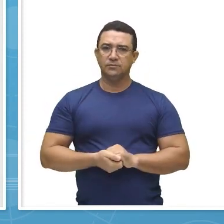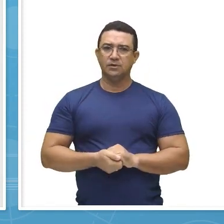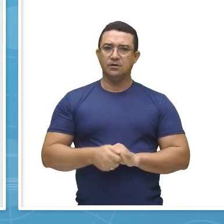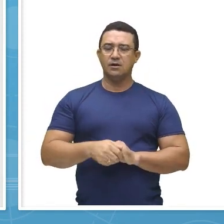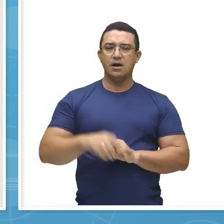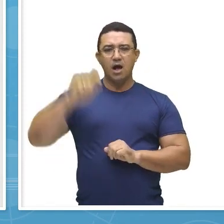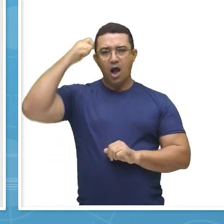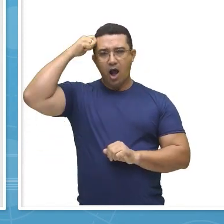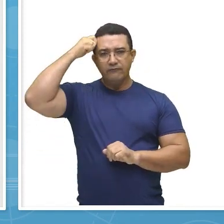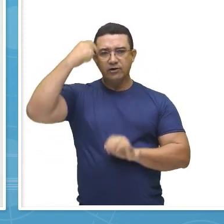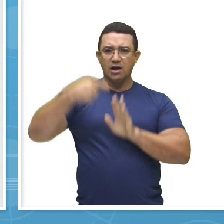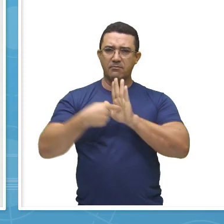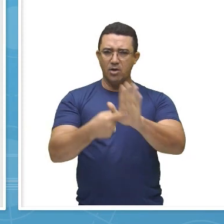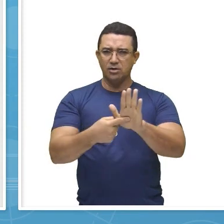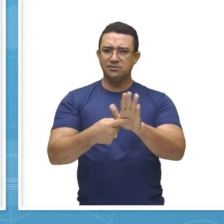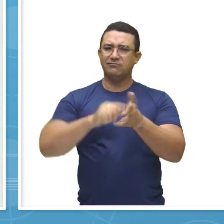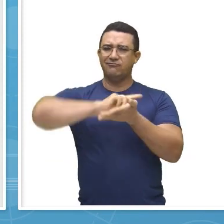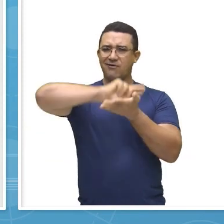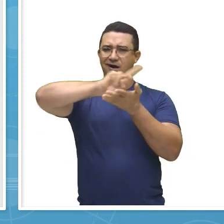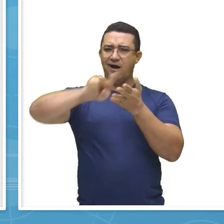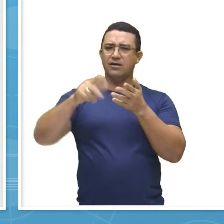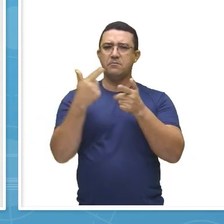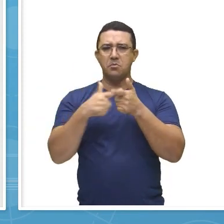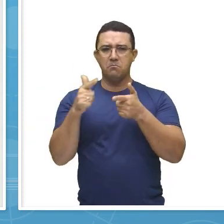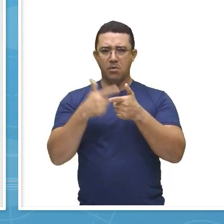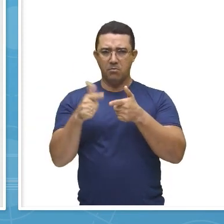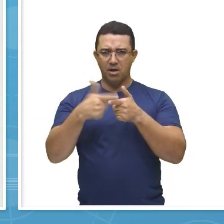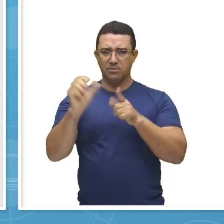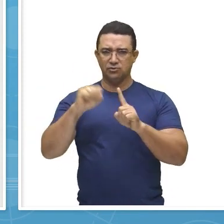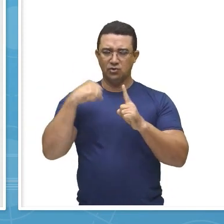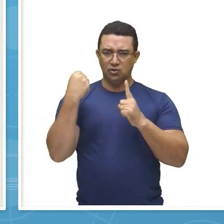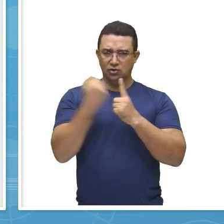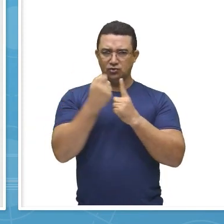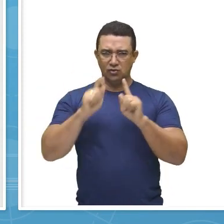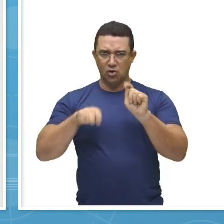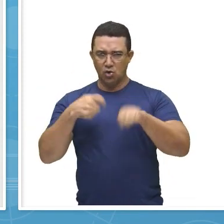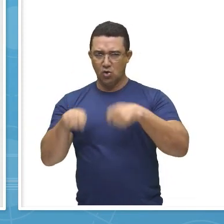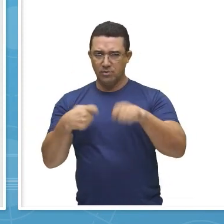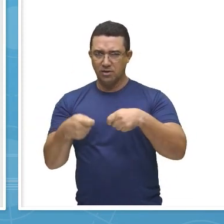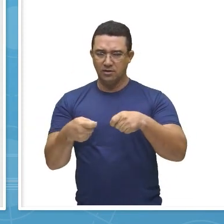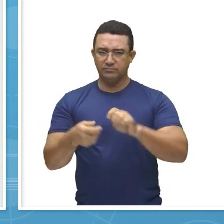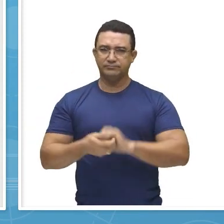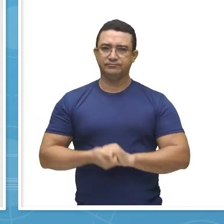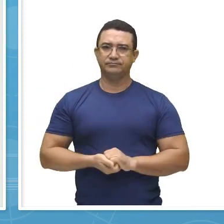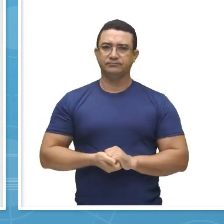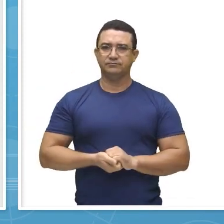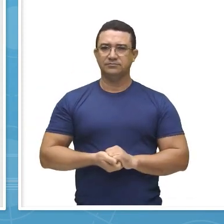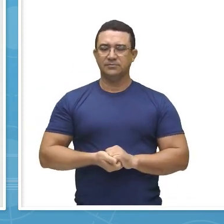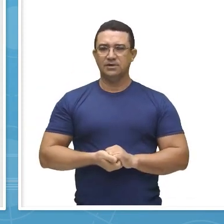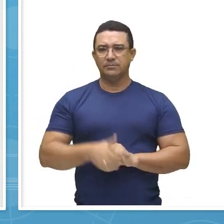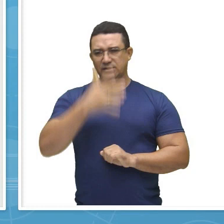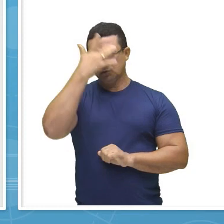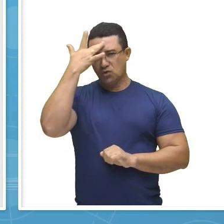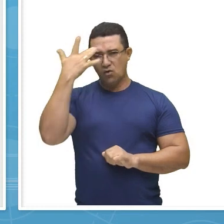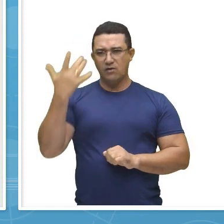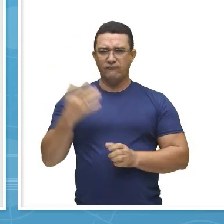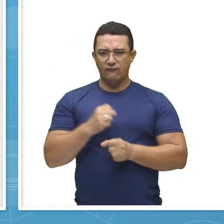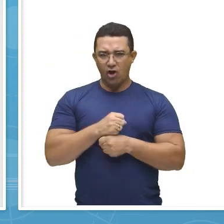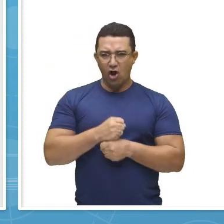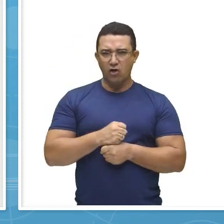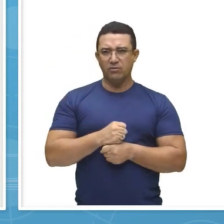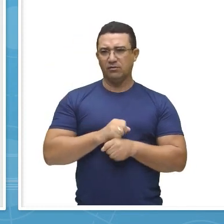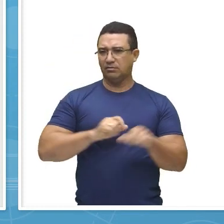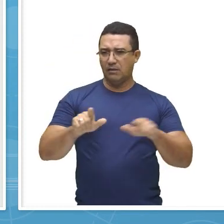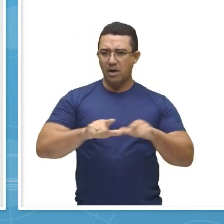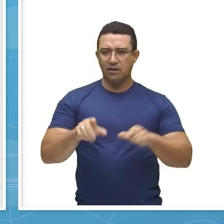África apresenta diversos problemas socioeconômicos, né? Ou seja, subnutrição, desemprego,